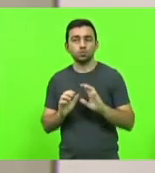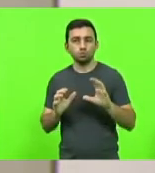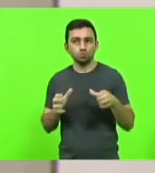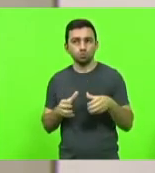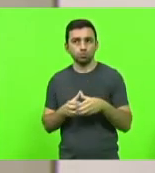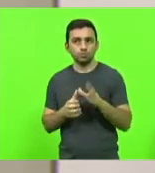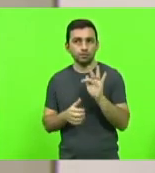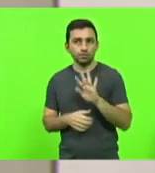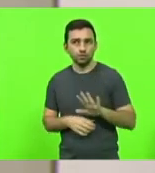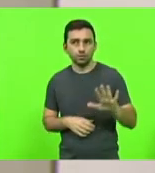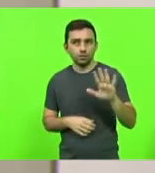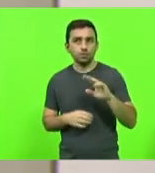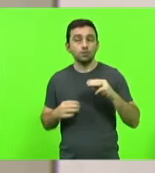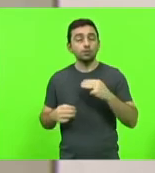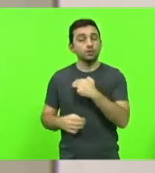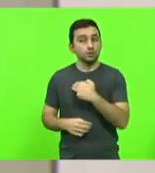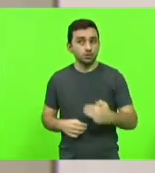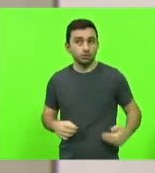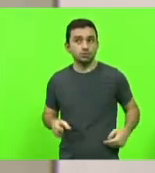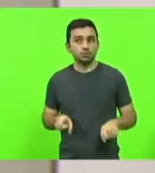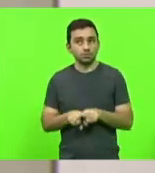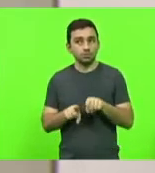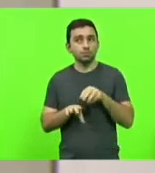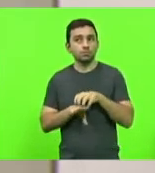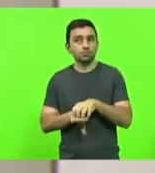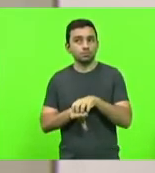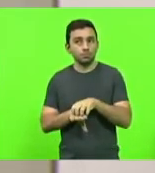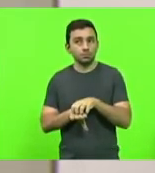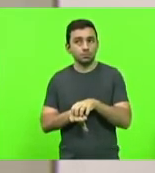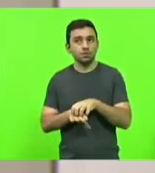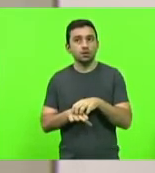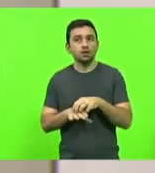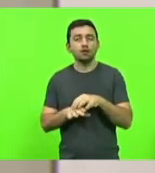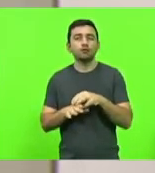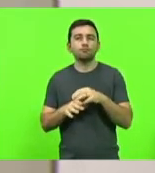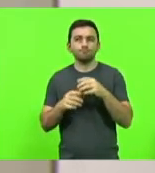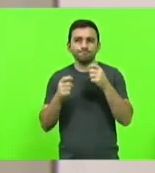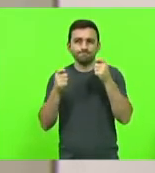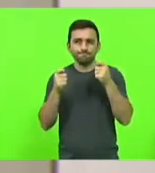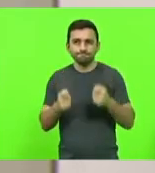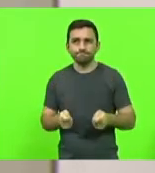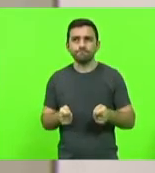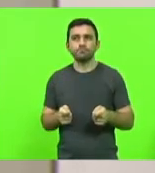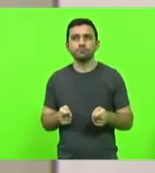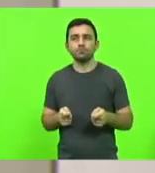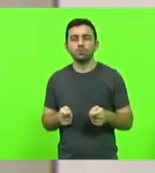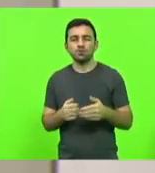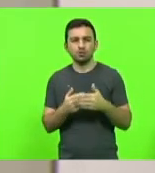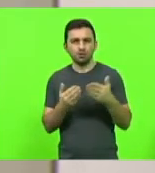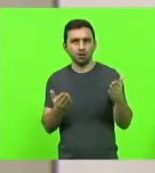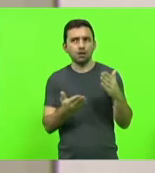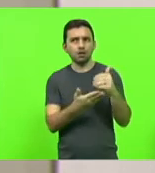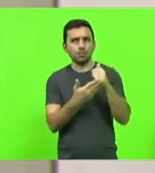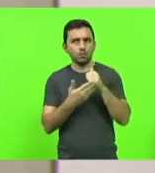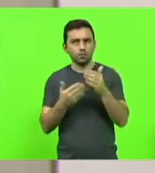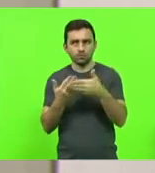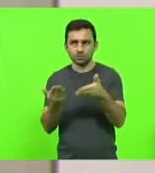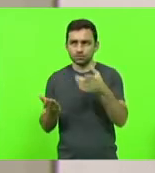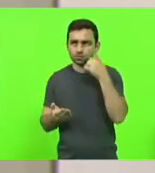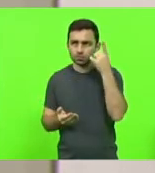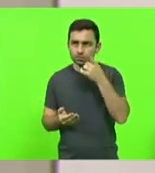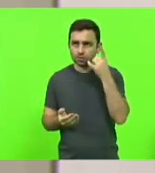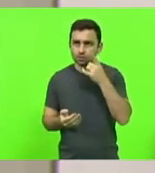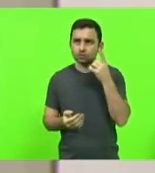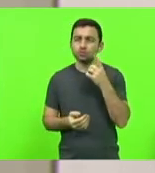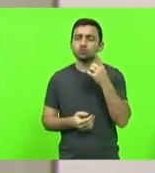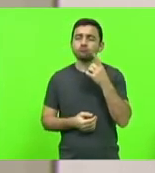o ministro dos Transportes, concretizando um importante ato que teve o respaldo de todos os senhores, senhoras